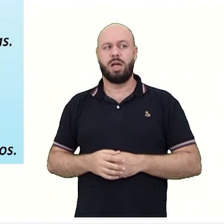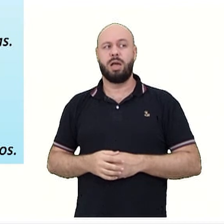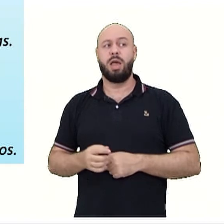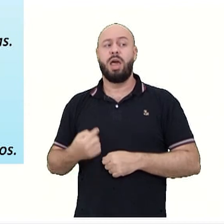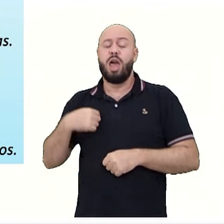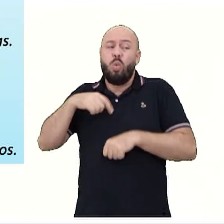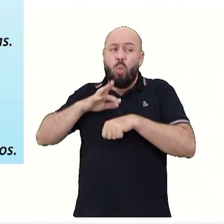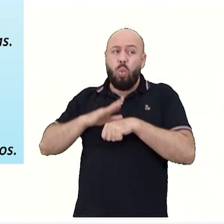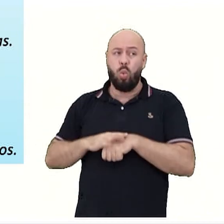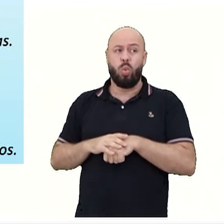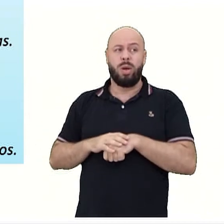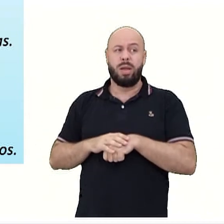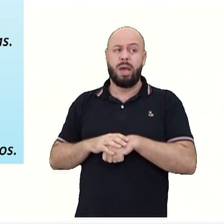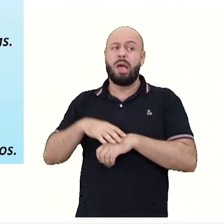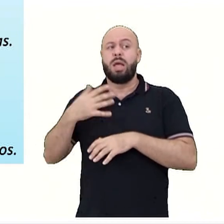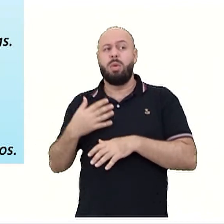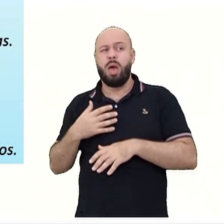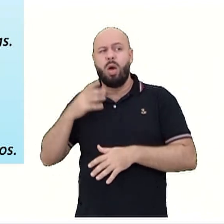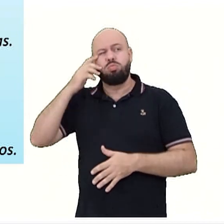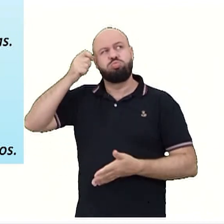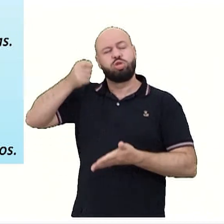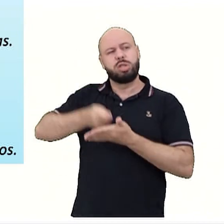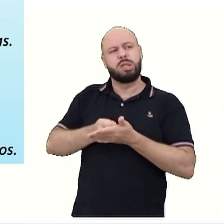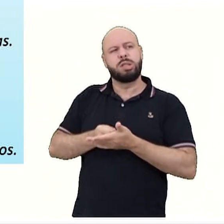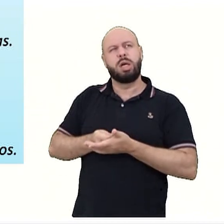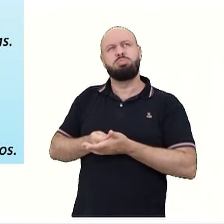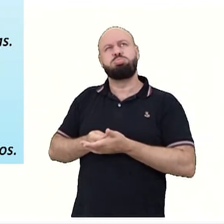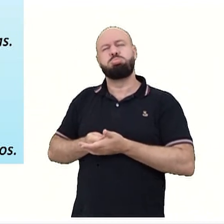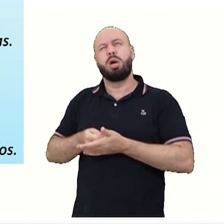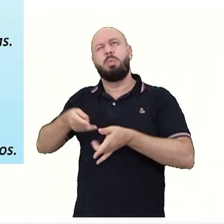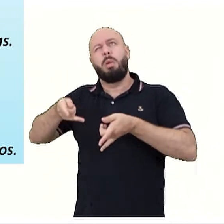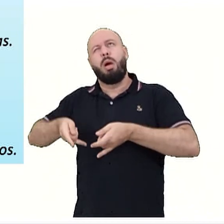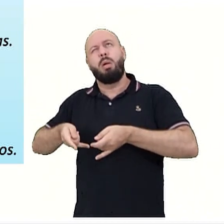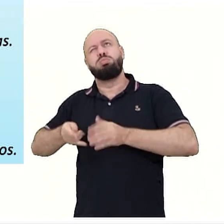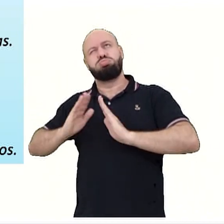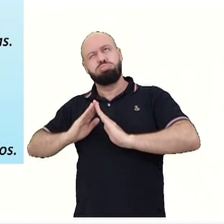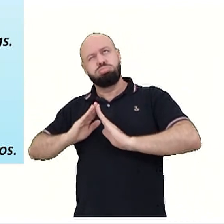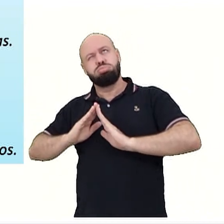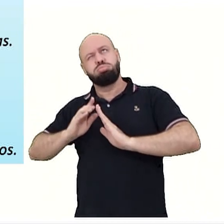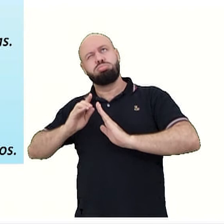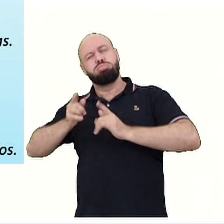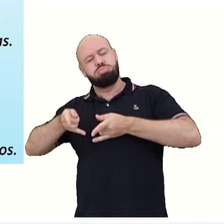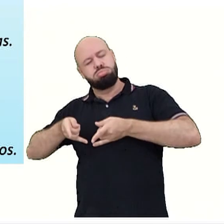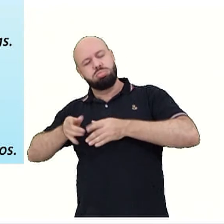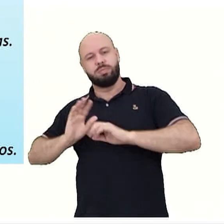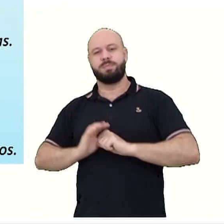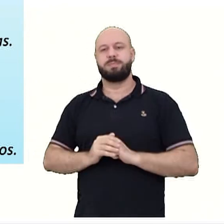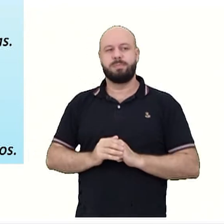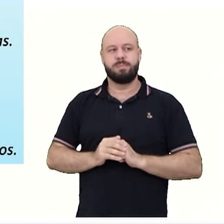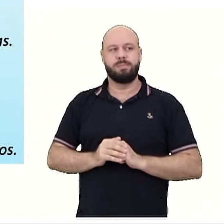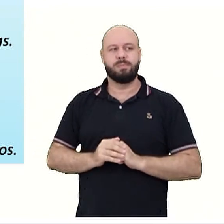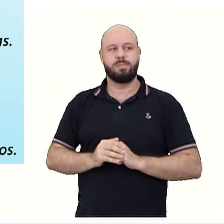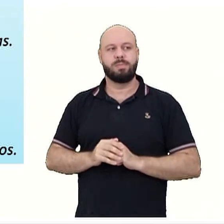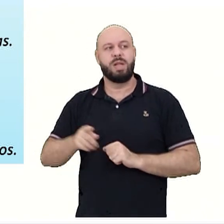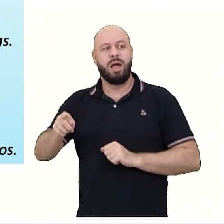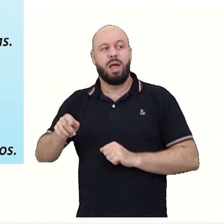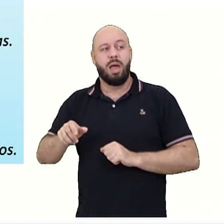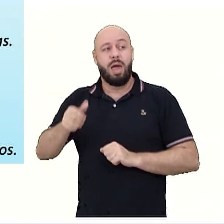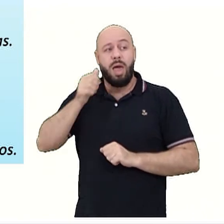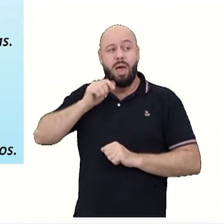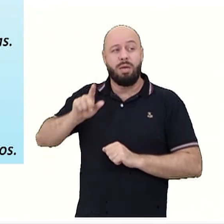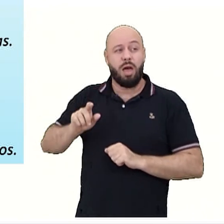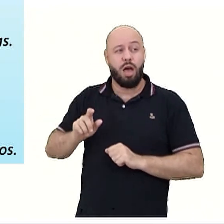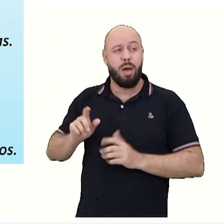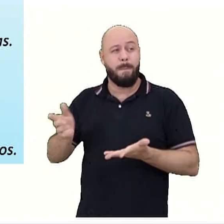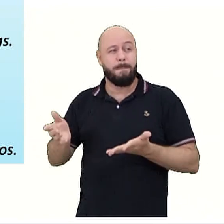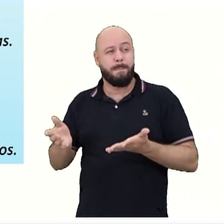sick, so I decided to stay in bed. Eu estava doente, então decidi ficar na cama. He was not paying